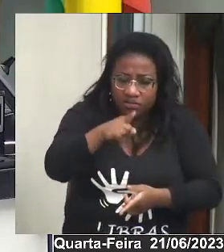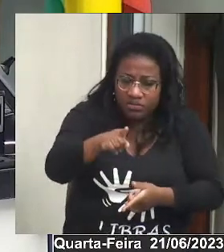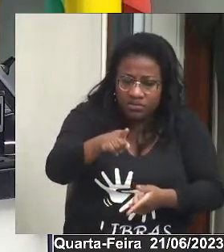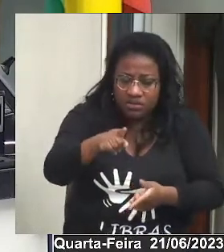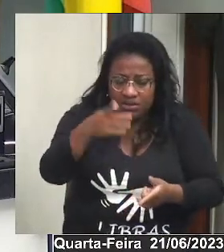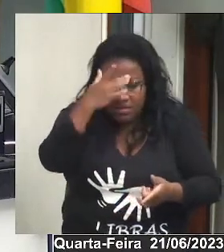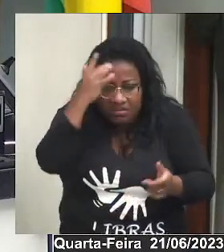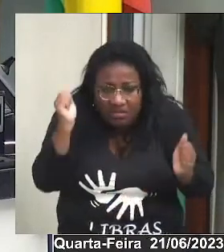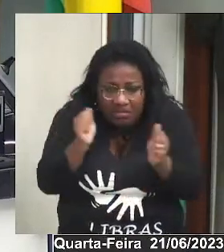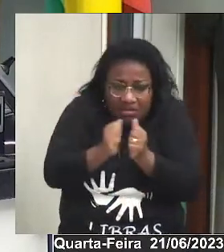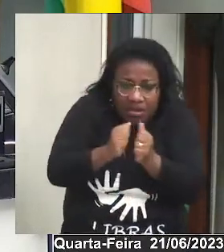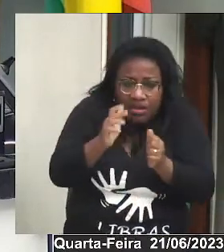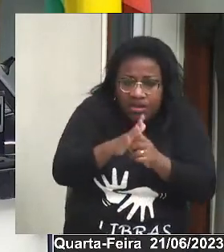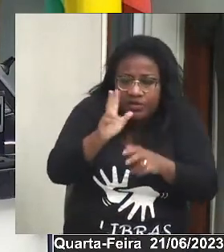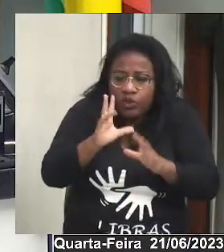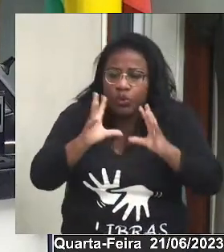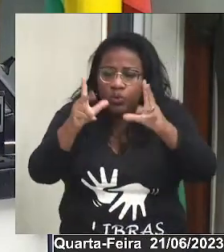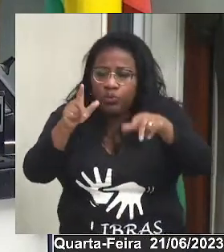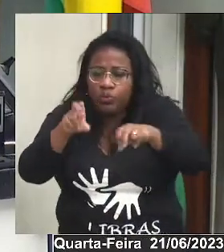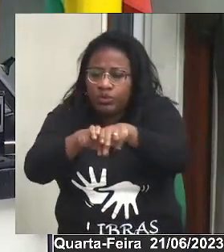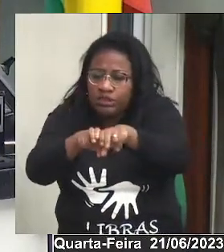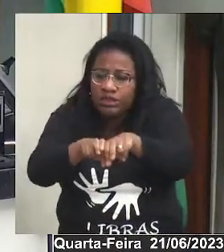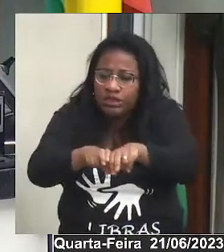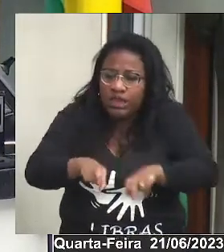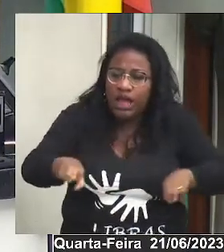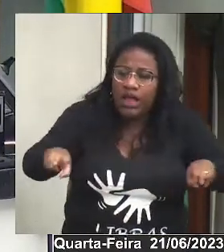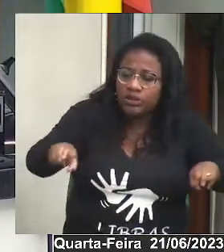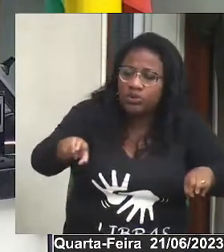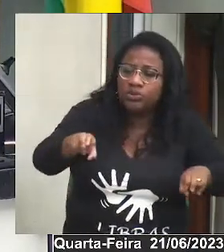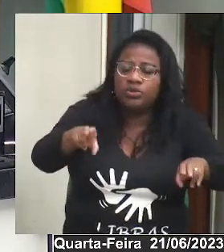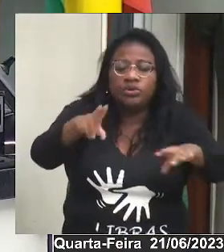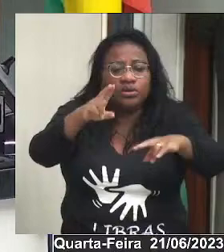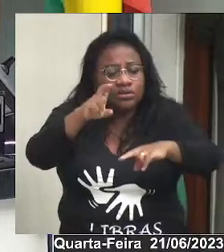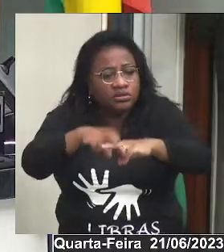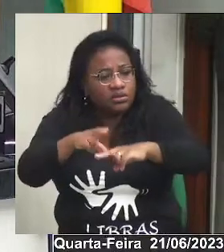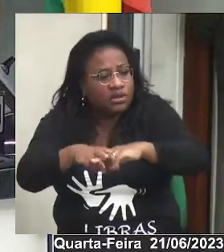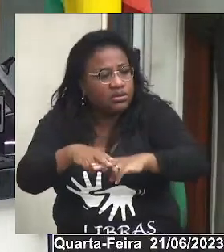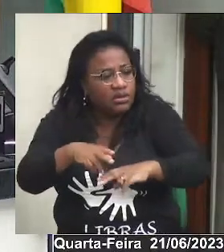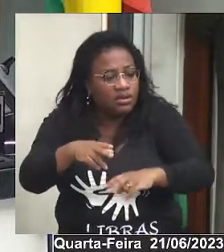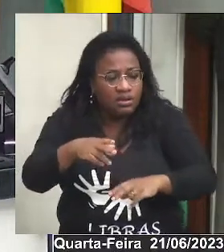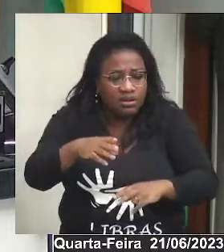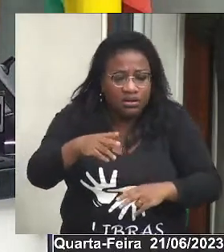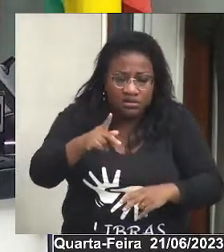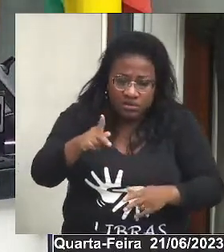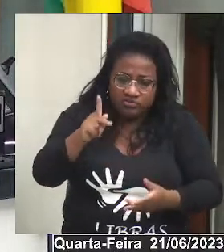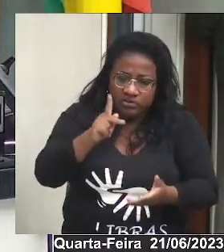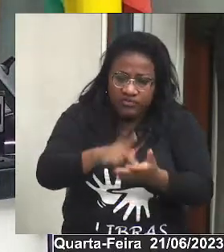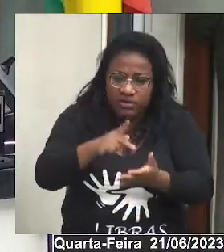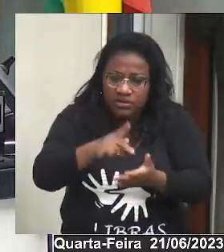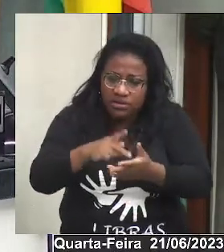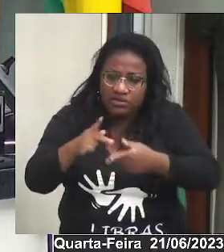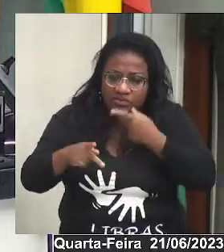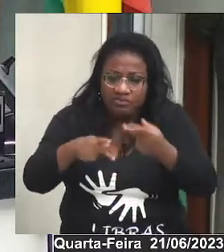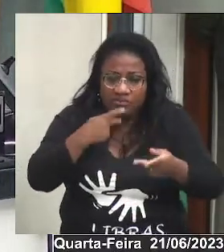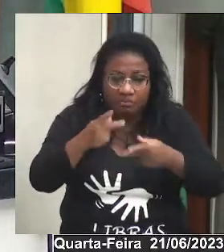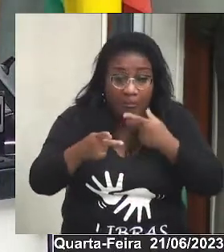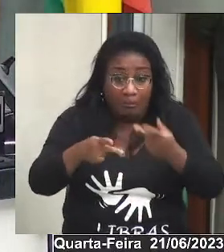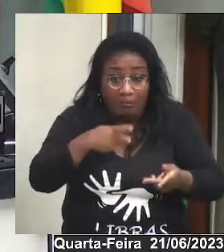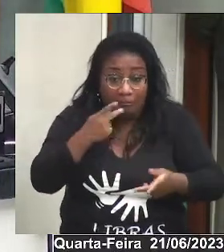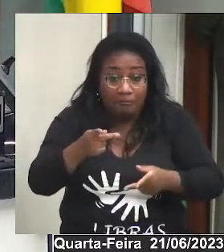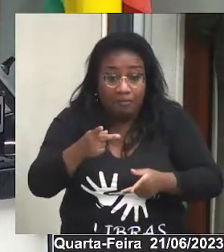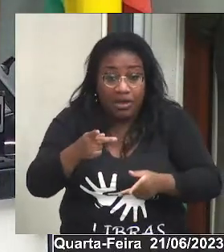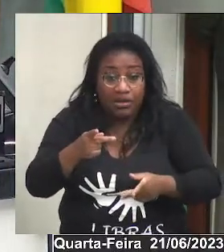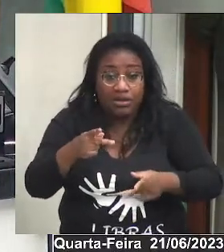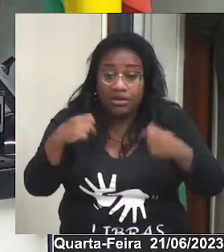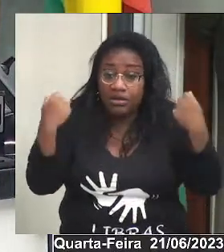as pessoas estavam espremidas, estava todo mundo sentado. Estava todo mundo sentado, aí só vem fazer politicagem. Seja verdadeiro, pô, não precisa